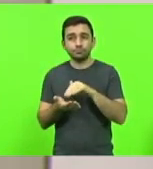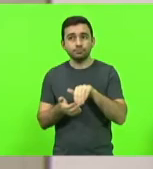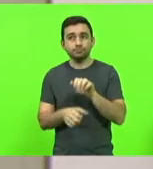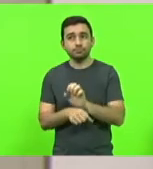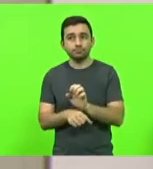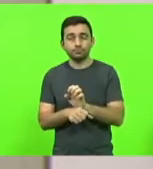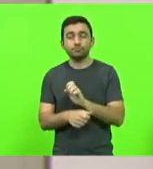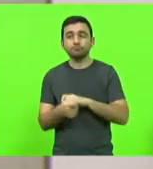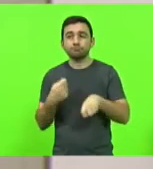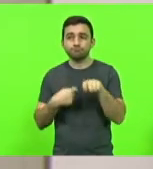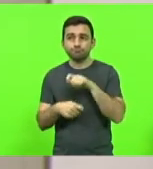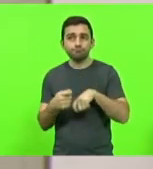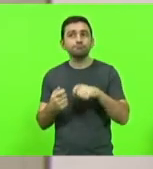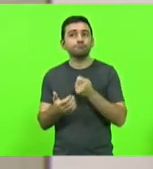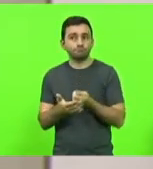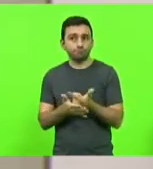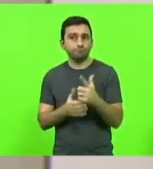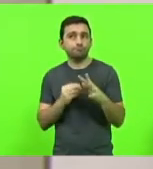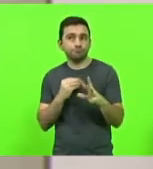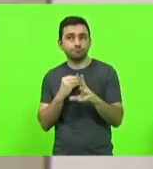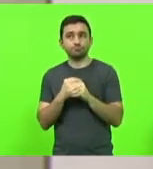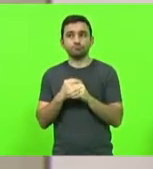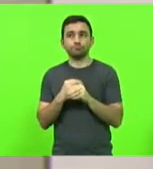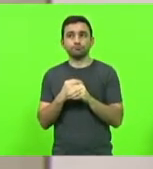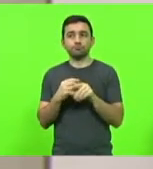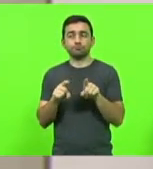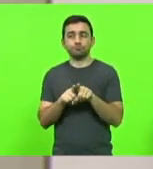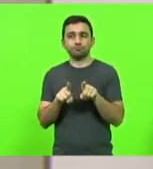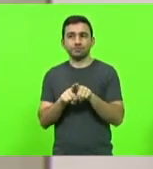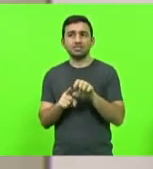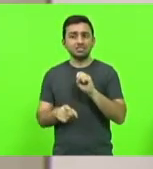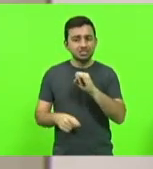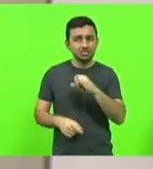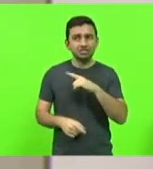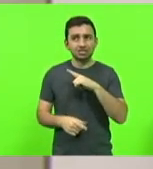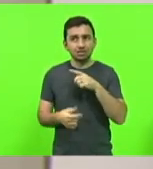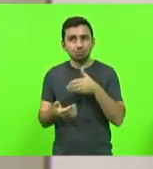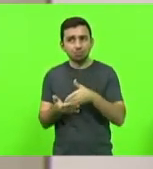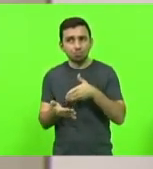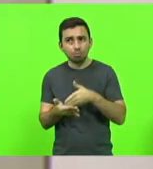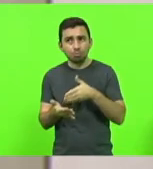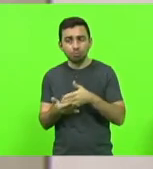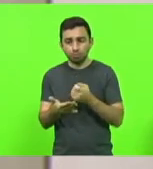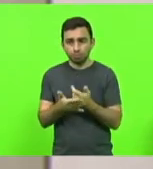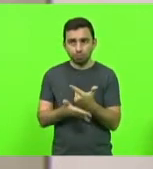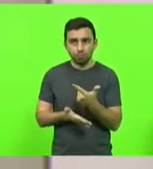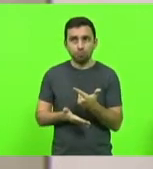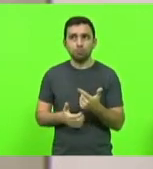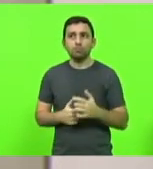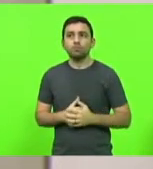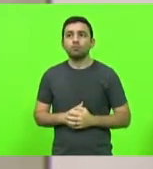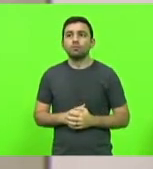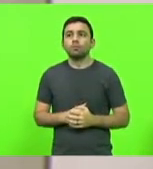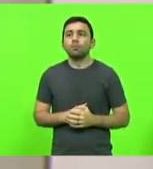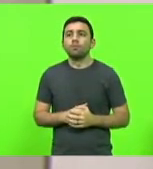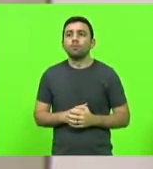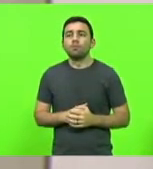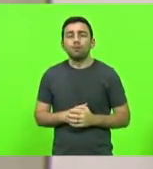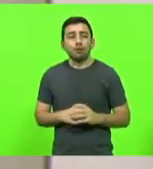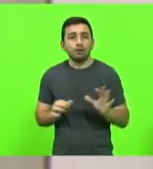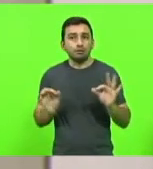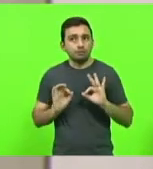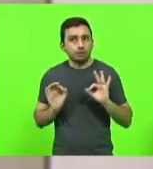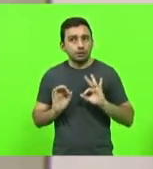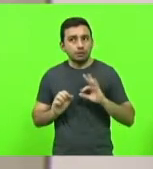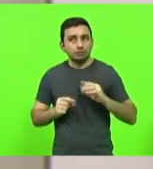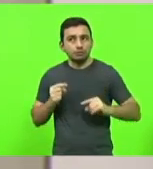informações acerca do pagamento de emendas, bem como se há algum impedimento no pagamento. Em discussão. Não havendo quem queira discutir,